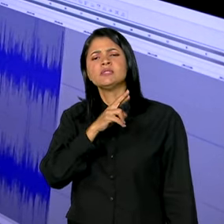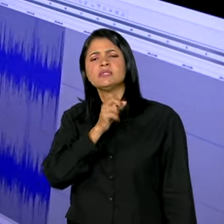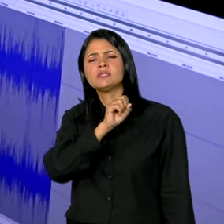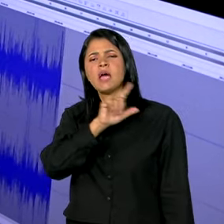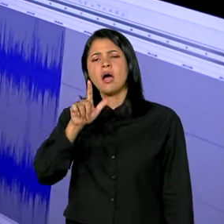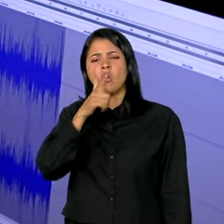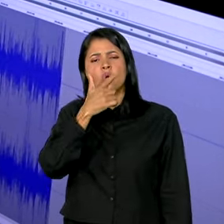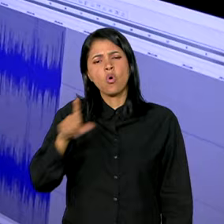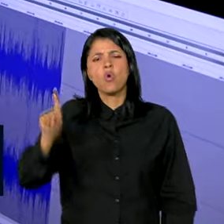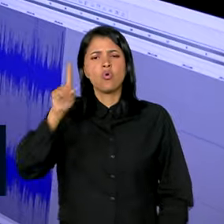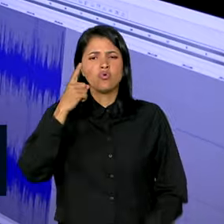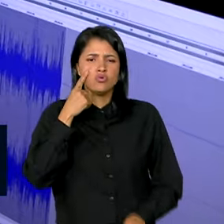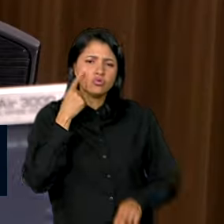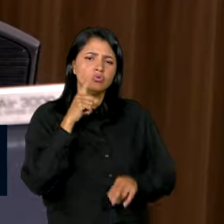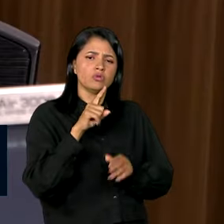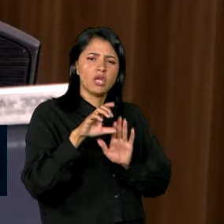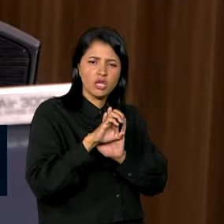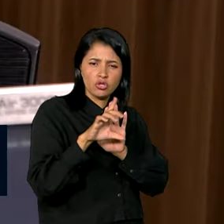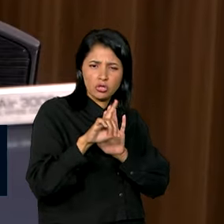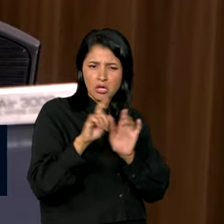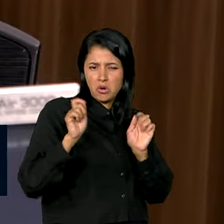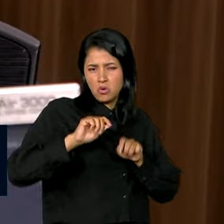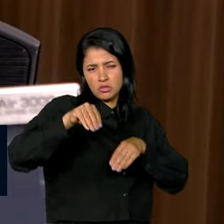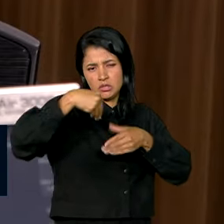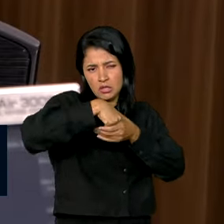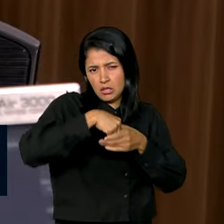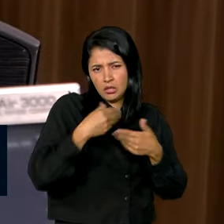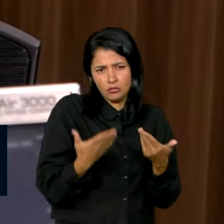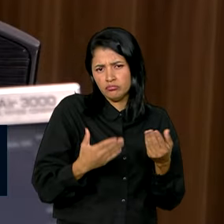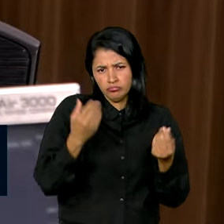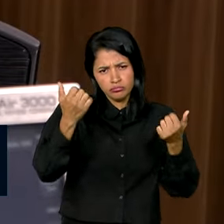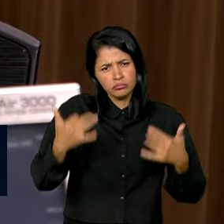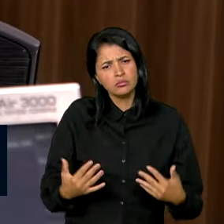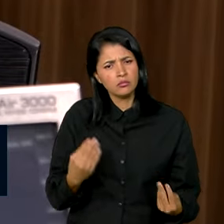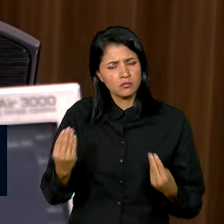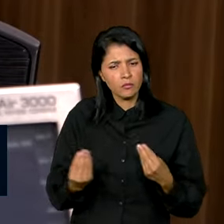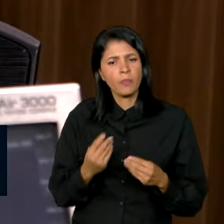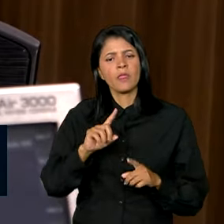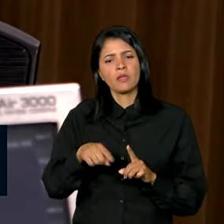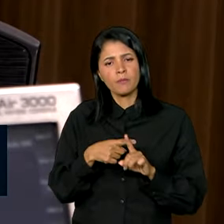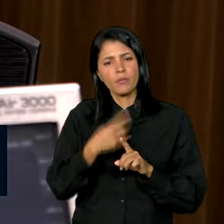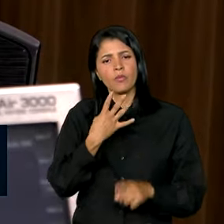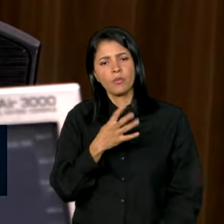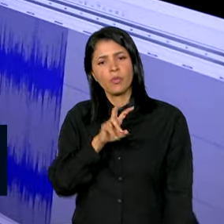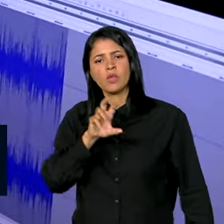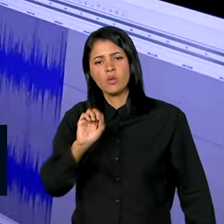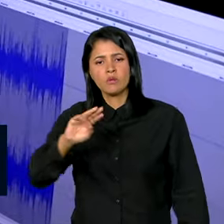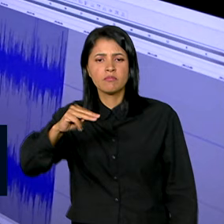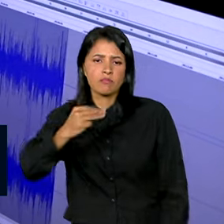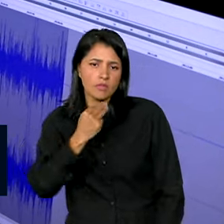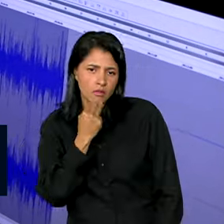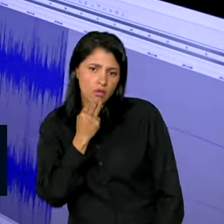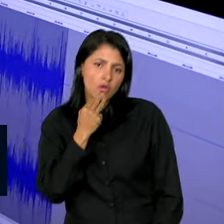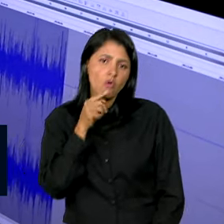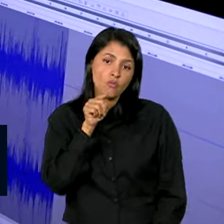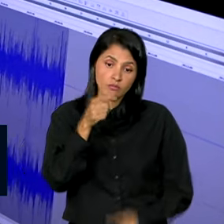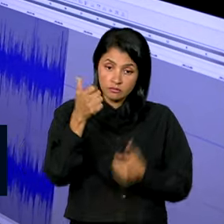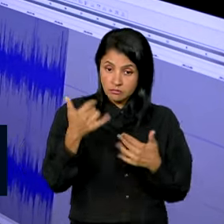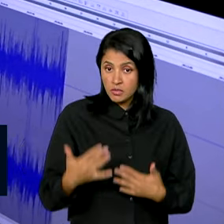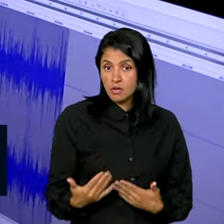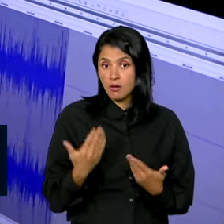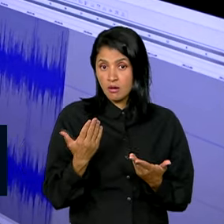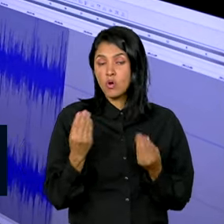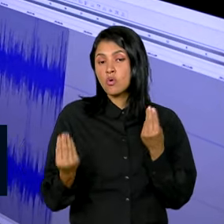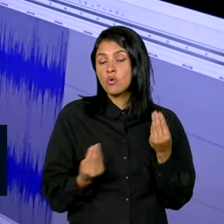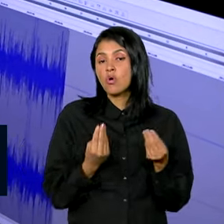parte desses editais, a senhora pode explicar para a gente, que vai destinar mais 450 milhões, e aí eu queria que a senhora explicasse